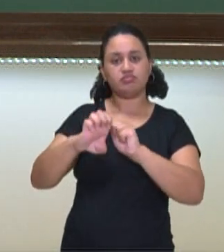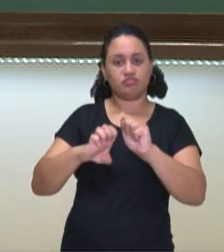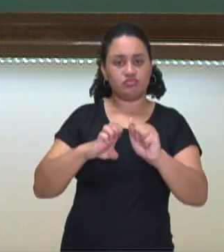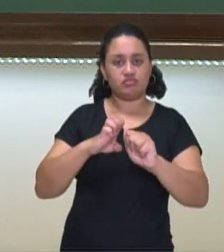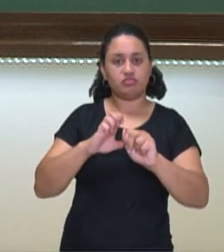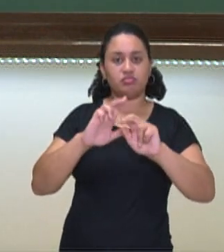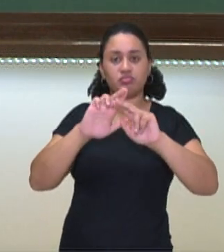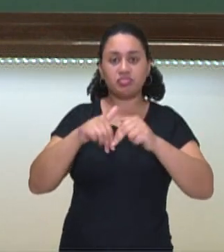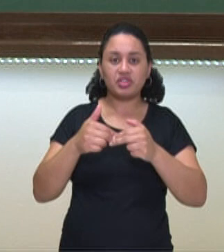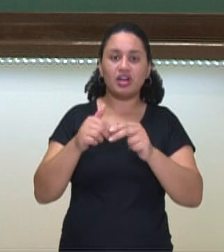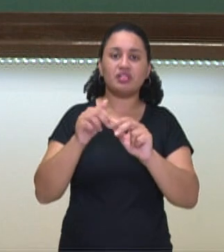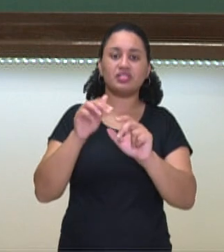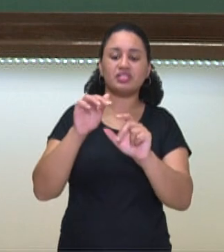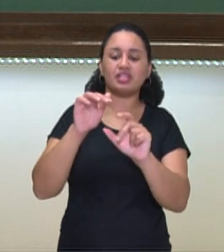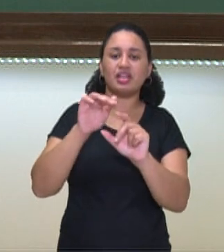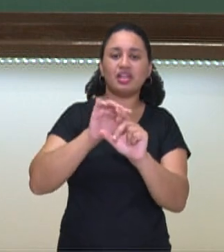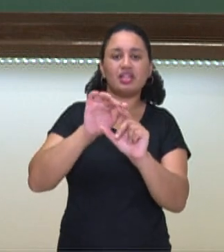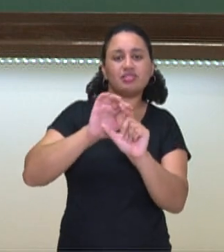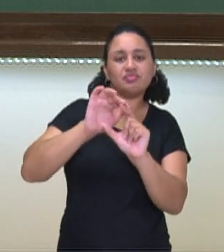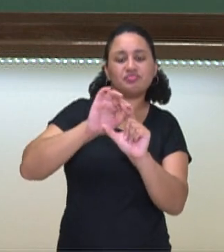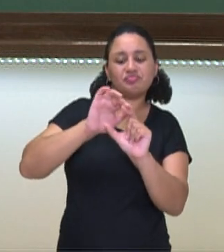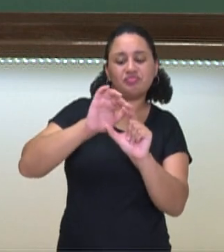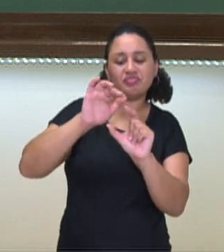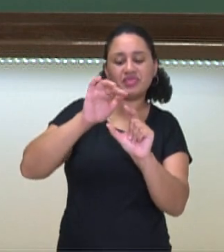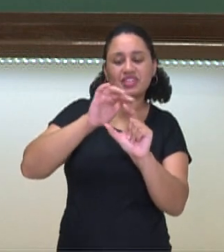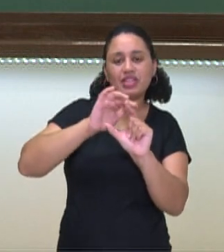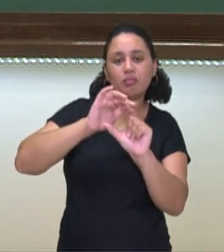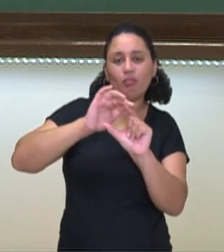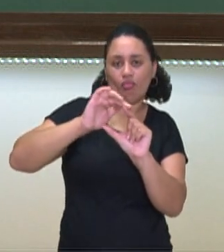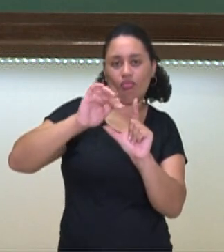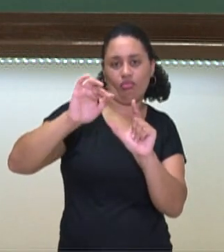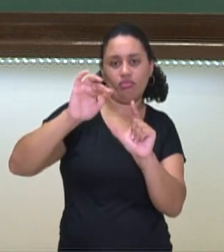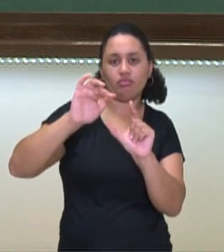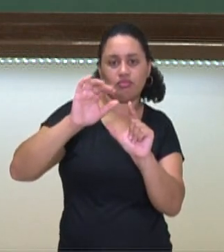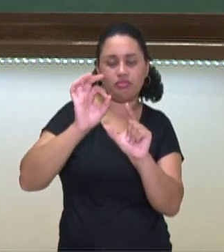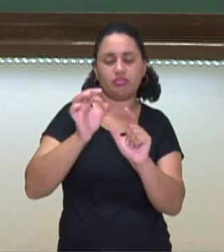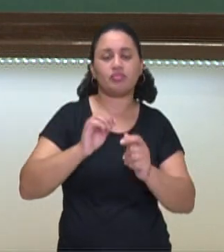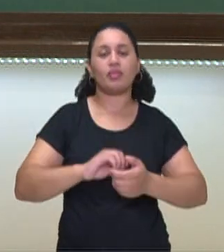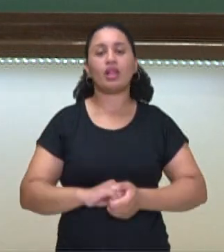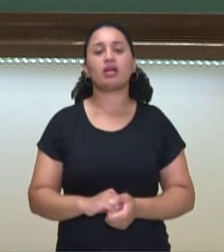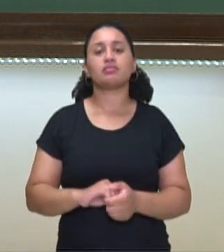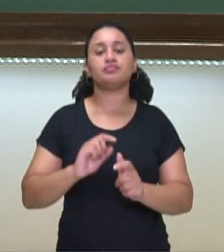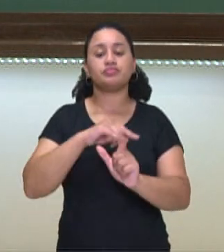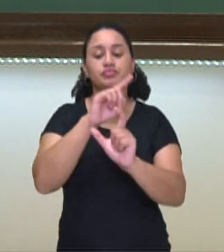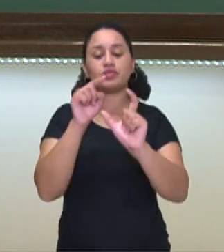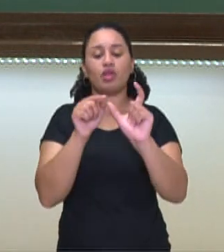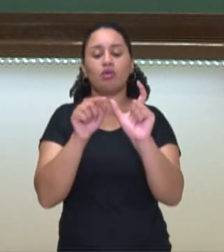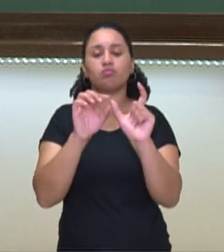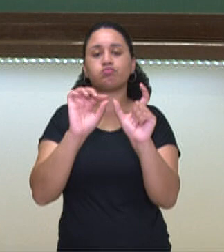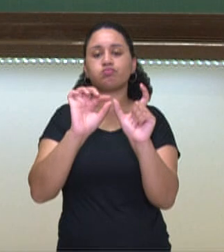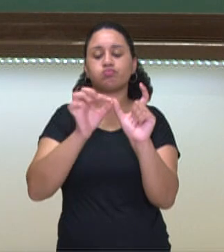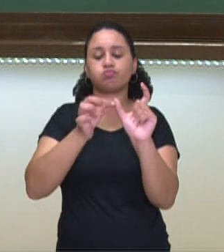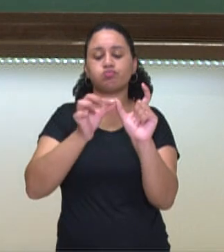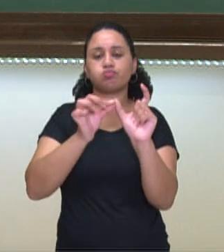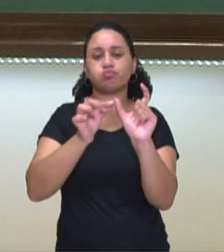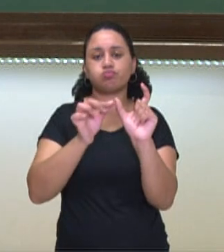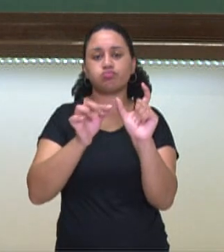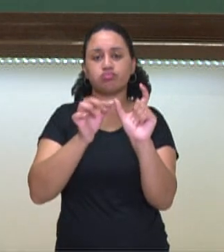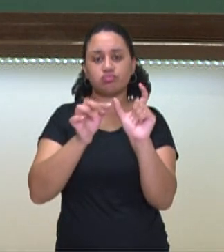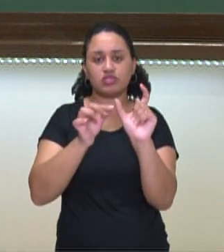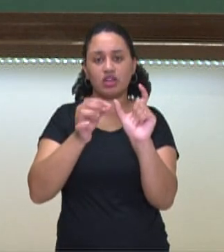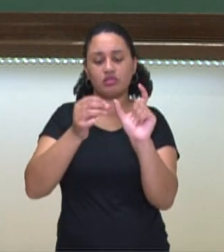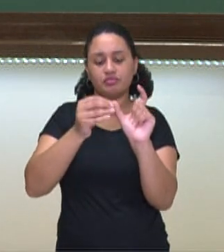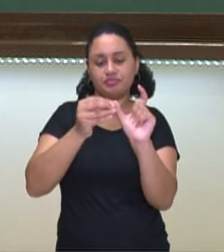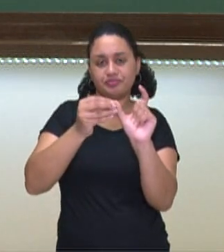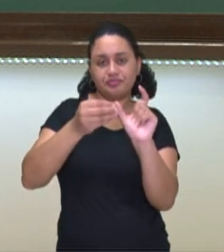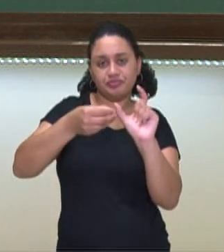elétrons por essa parte dessa parte rasa das pilhas. Na outra extremidade, na parte saliente